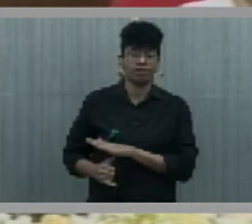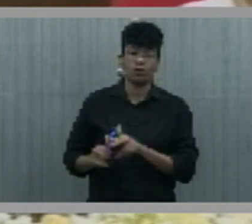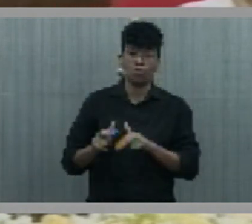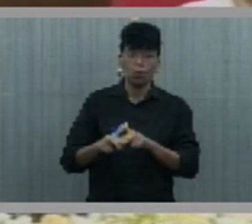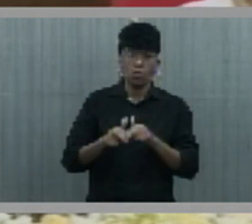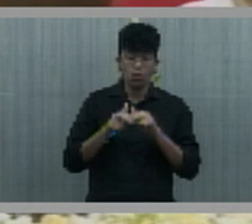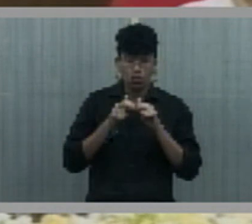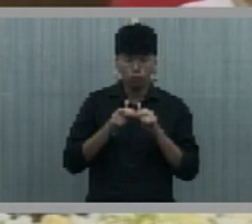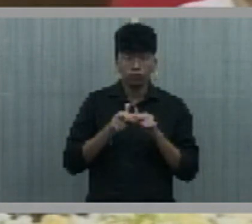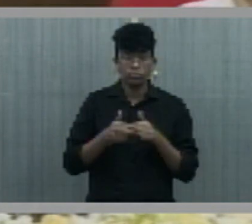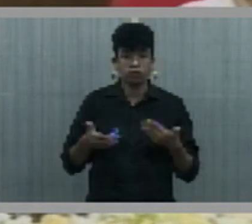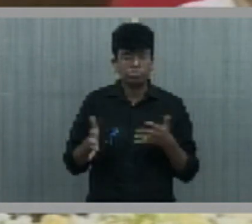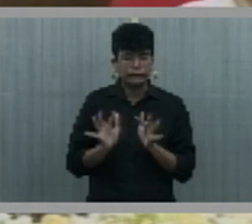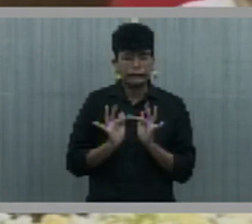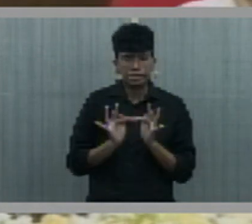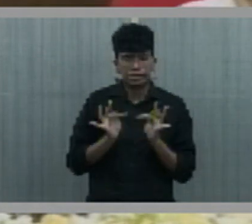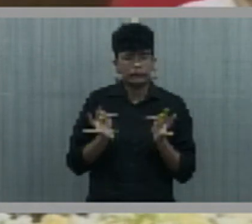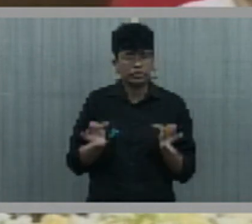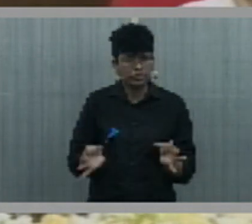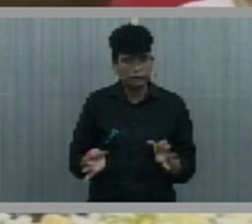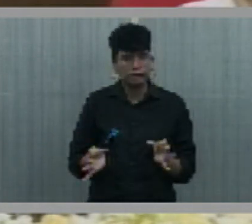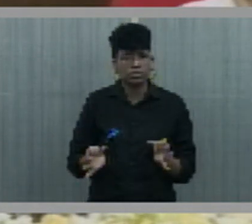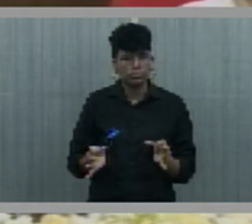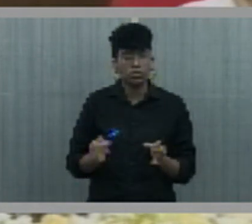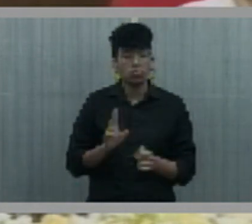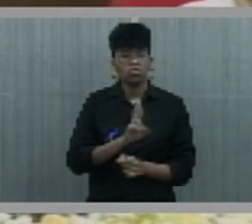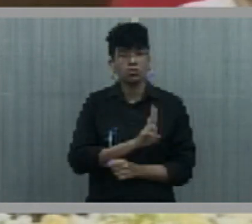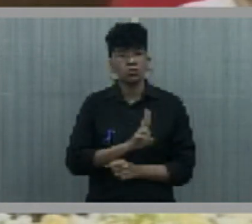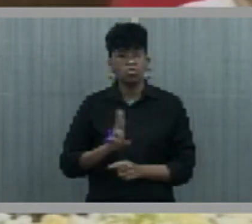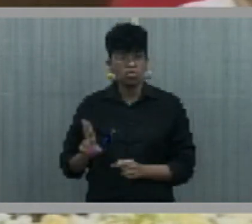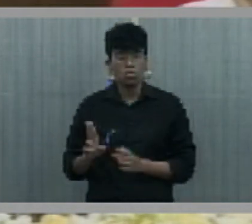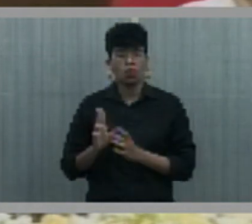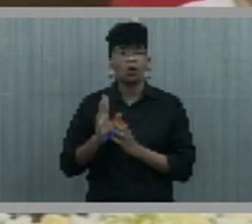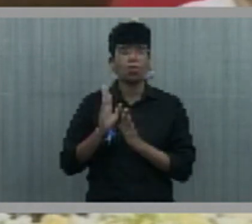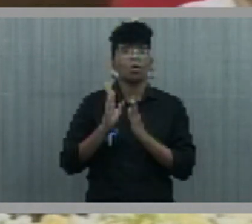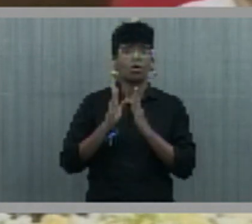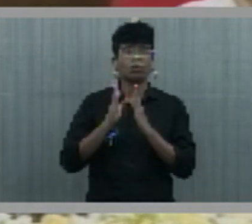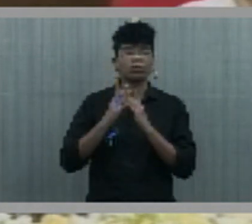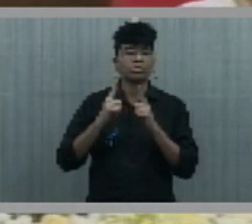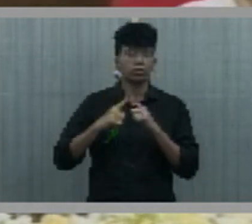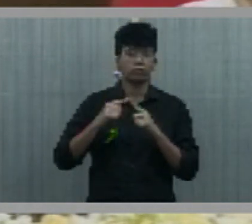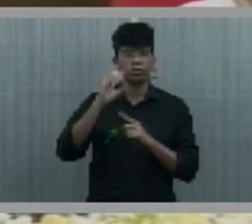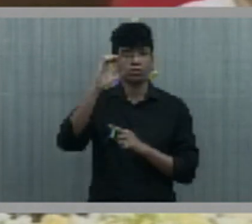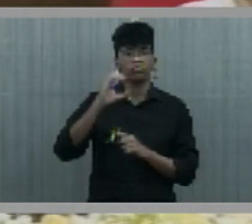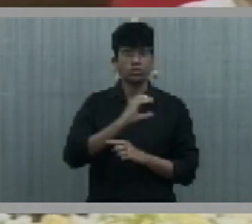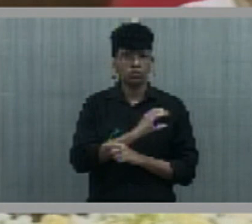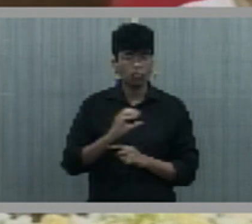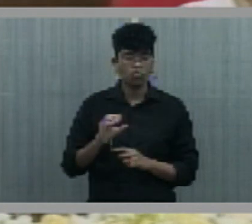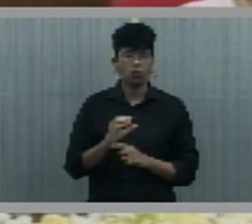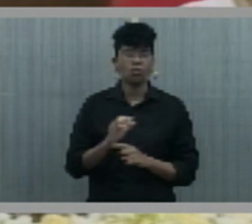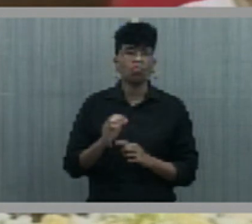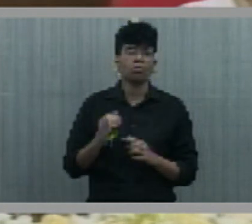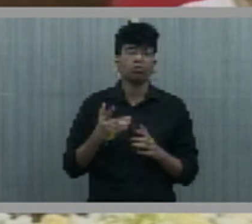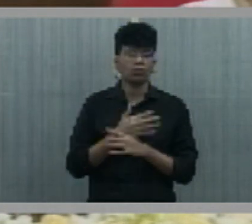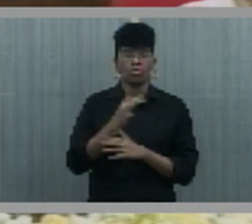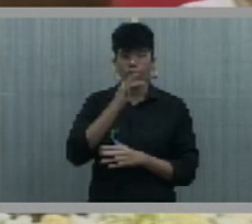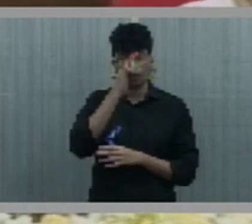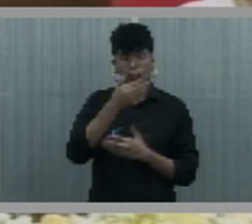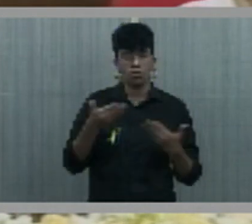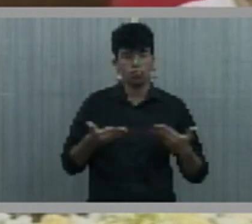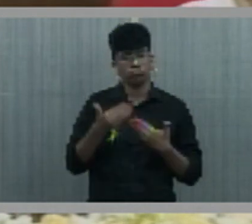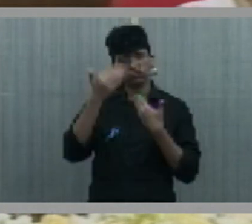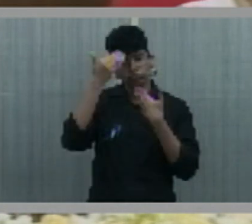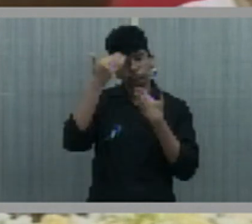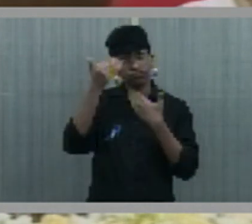Portanto, com simplicidade, em nome da Diocese de Floriano, quero agradecer-lhes por esta